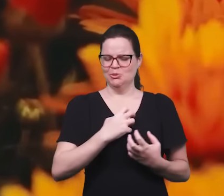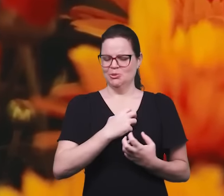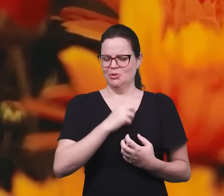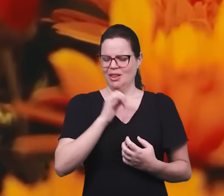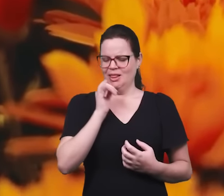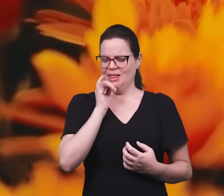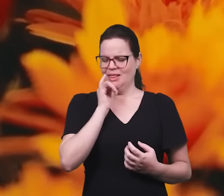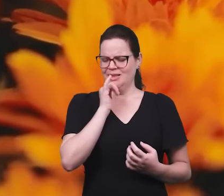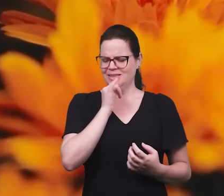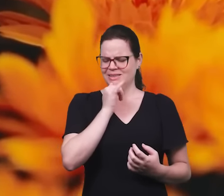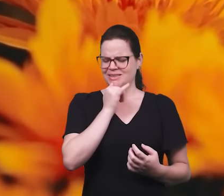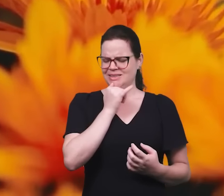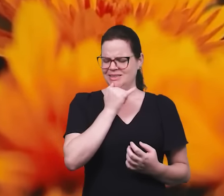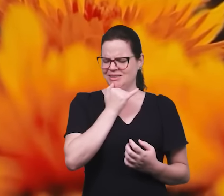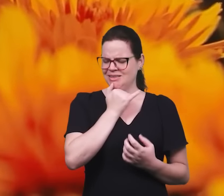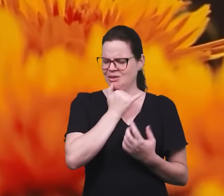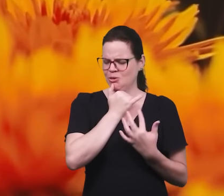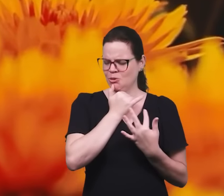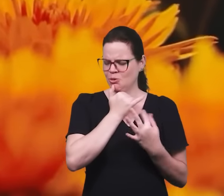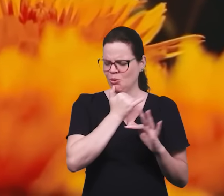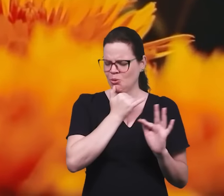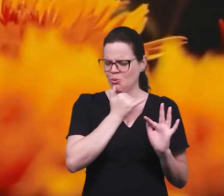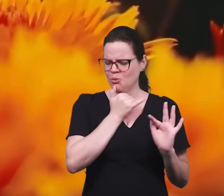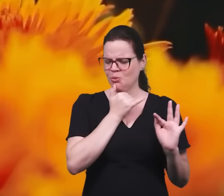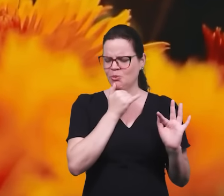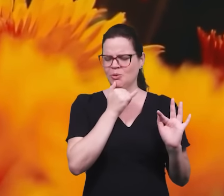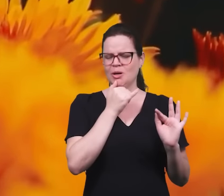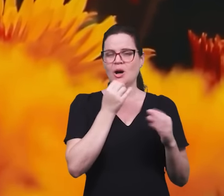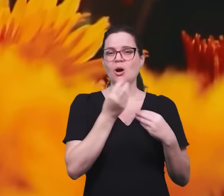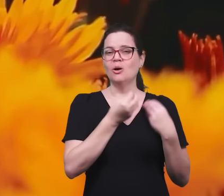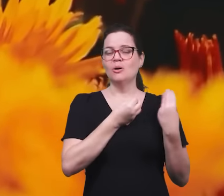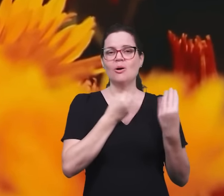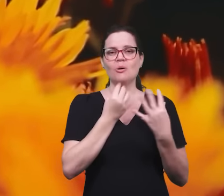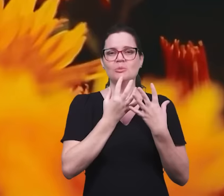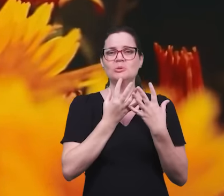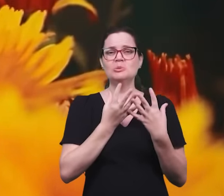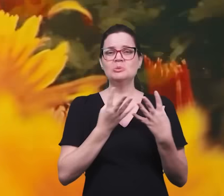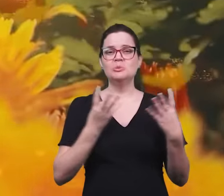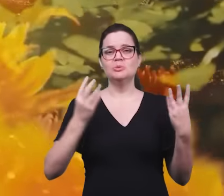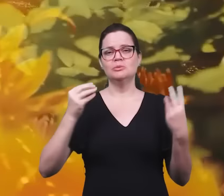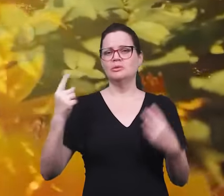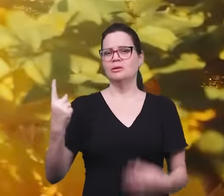na hora da tristeza e dor.